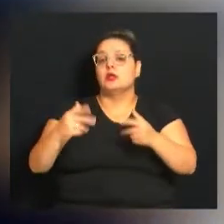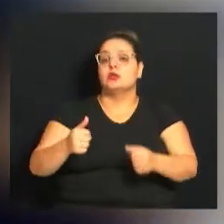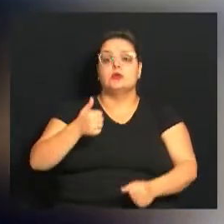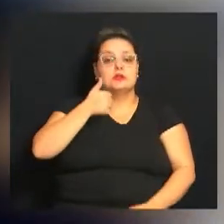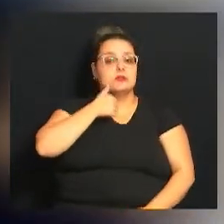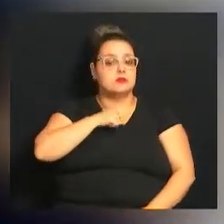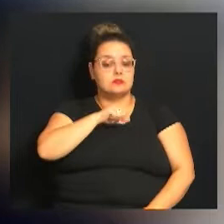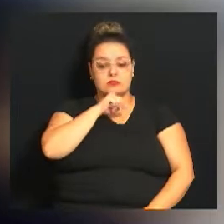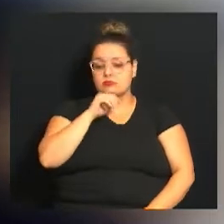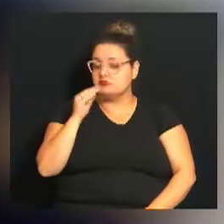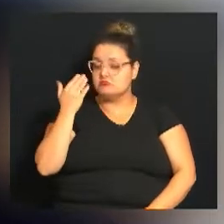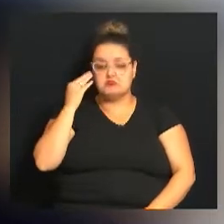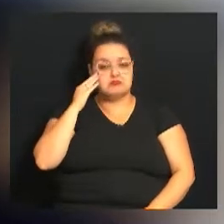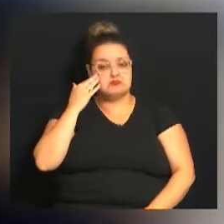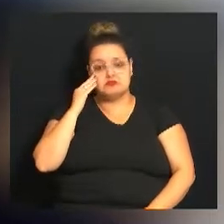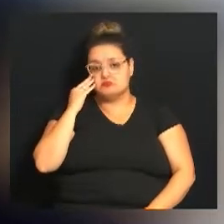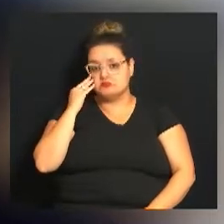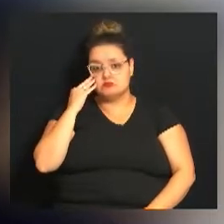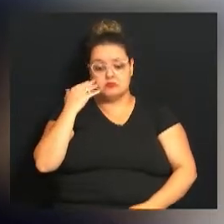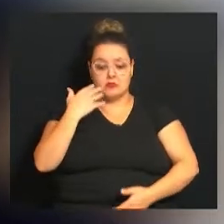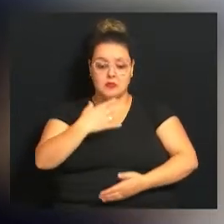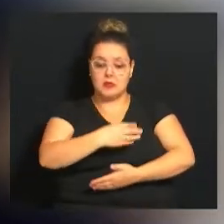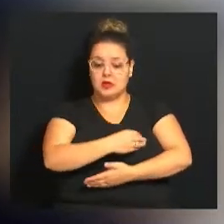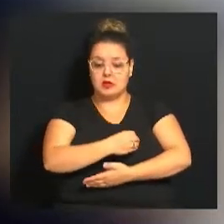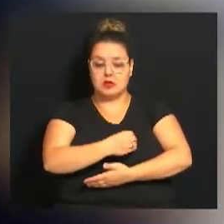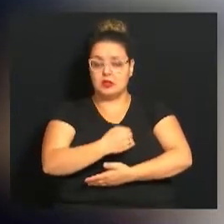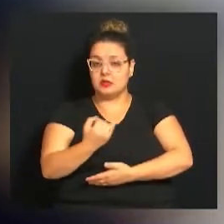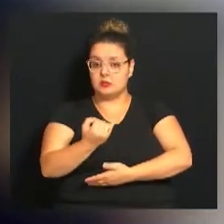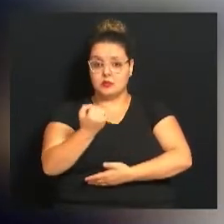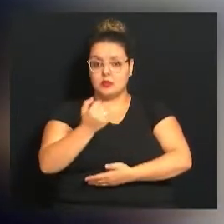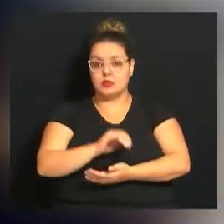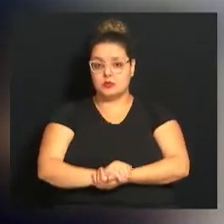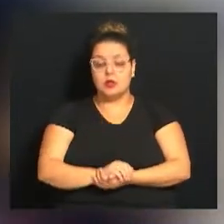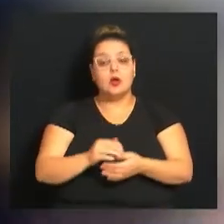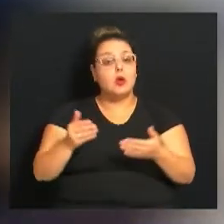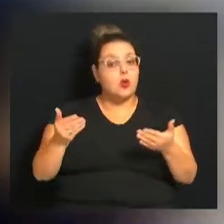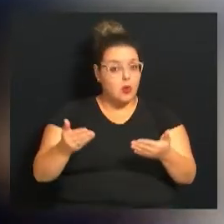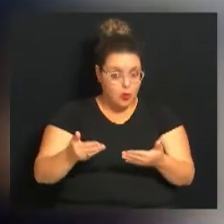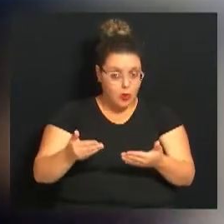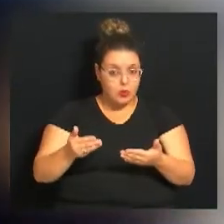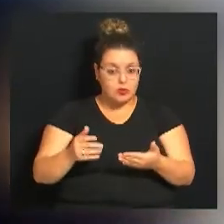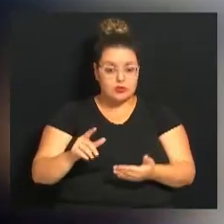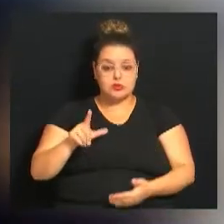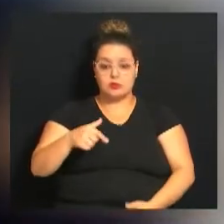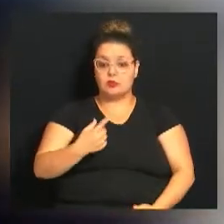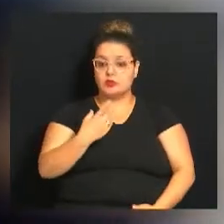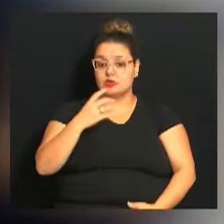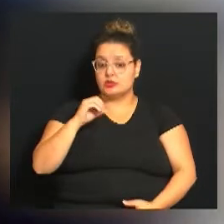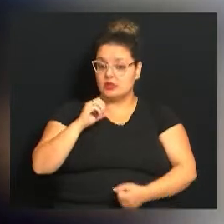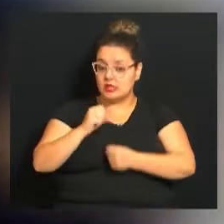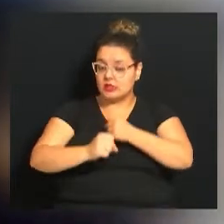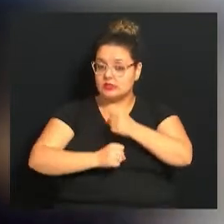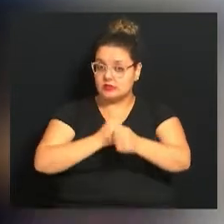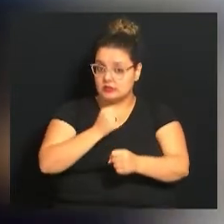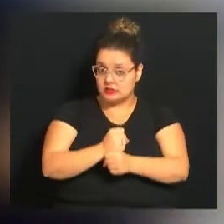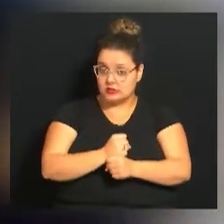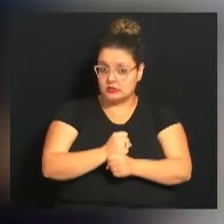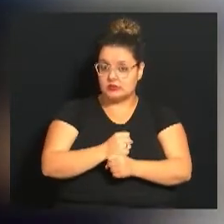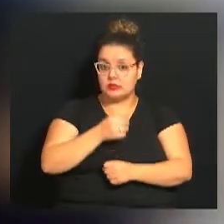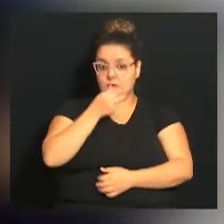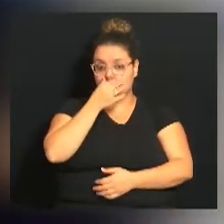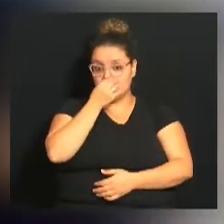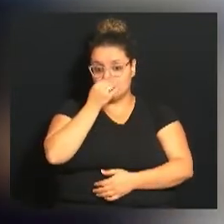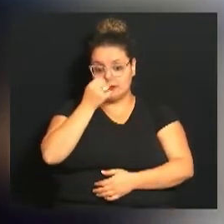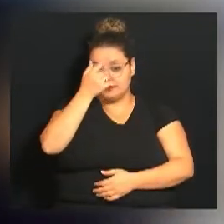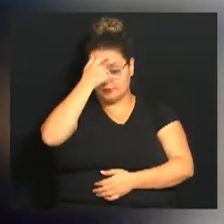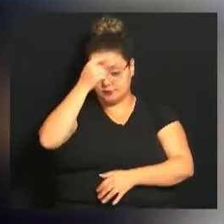que era importante amamentar as crianças. Hoje, depois de 10 anos, a gente vê que, através de